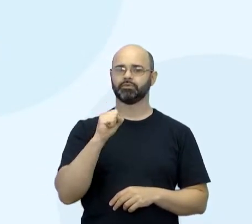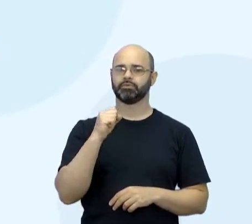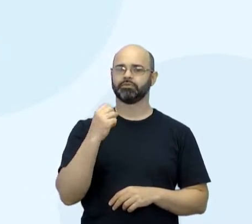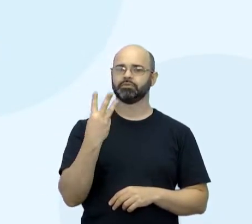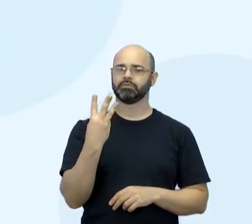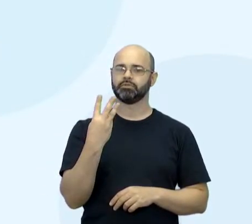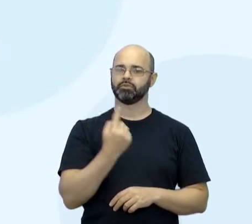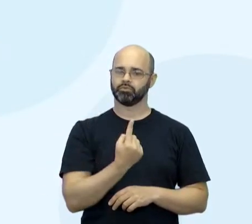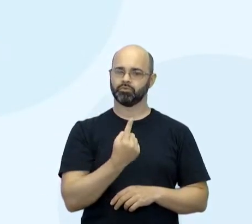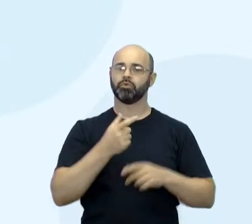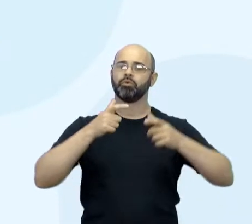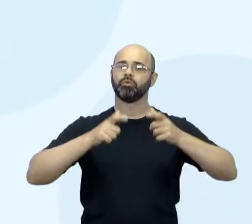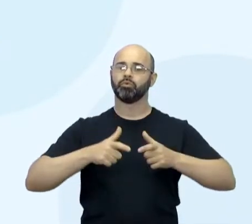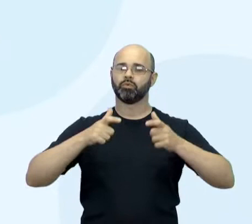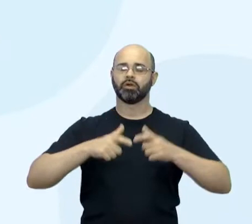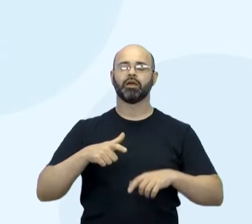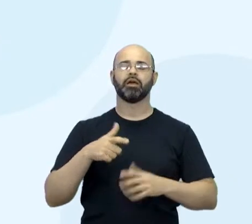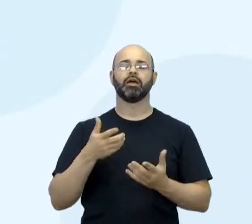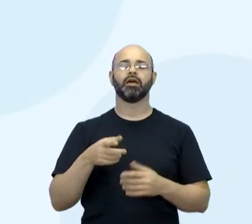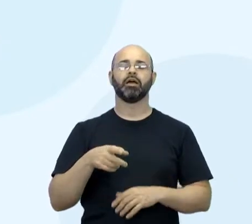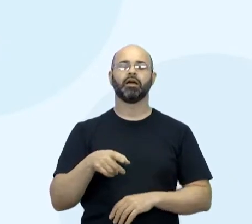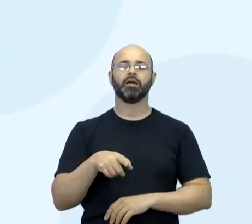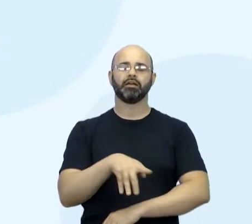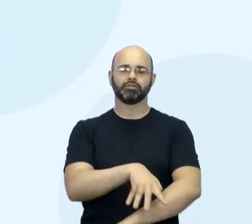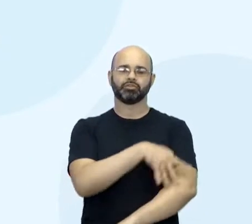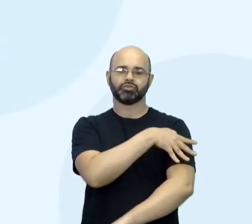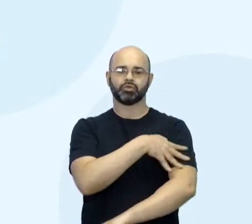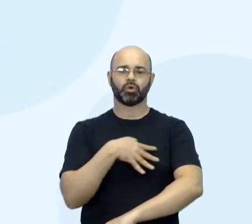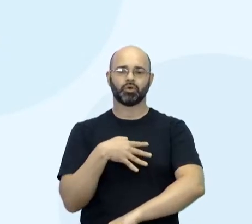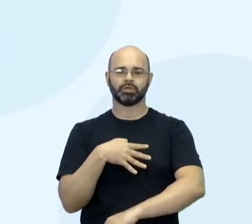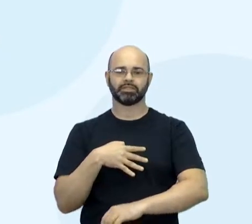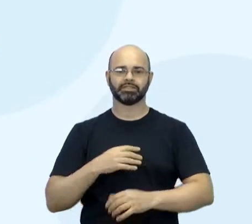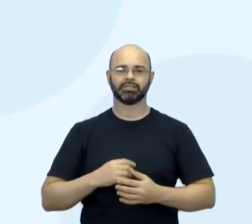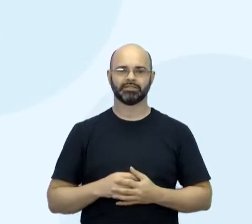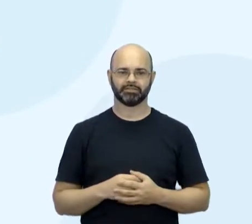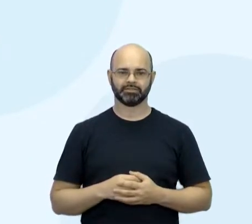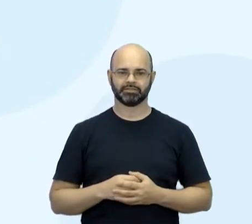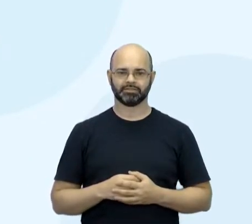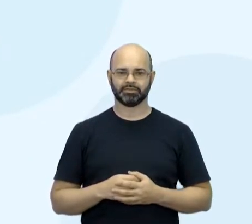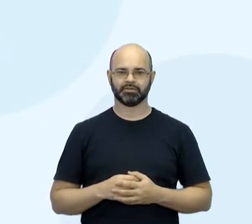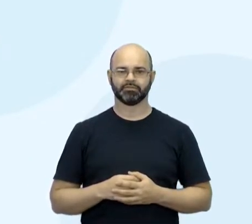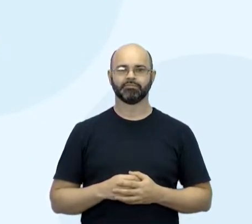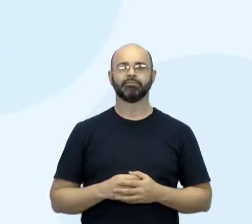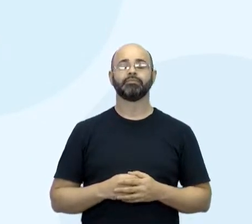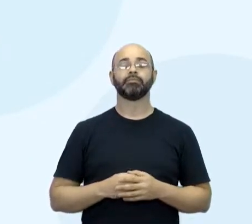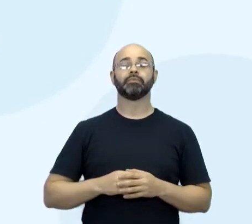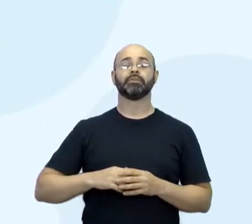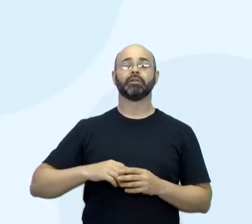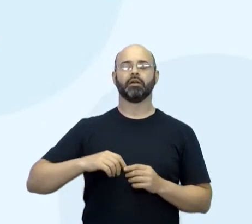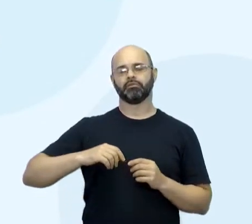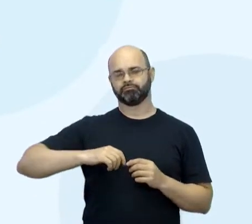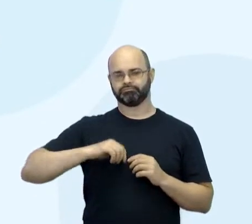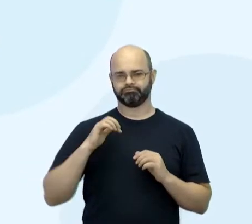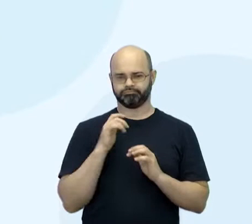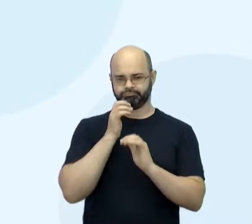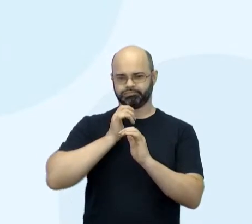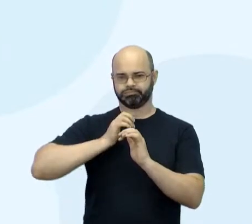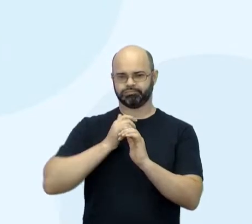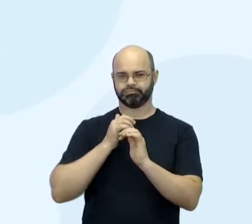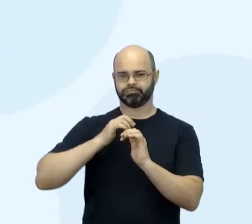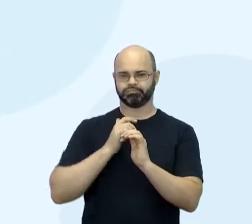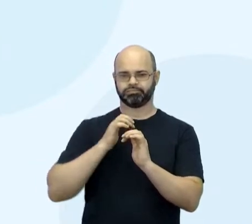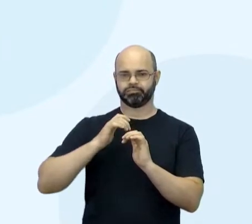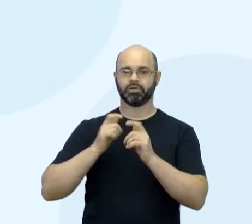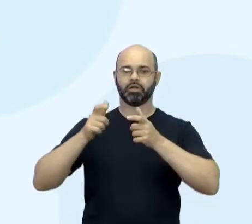Escócia. Seu pai é advogado e sua família deixou a cidade logo após o seu nascimento. Maxwell editou, né, o seu primeiro livro